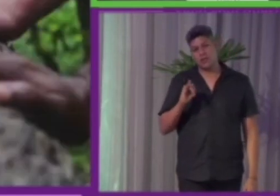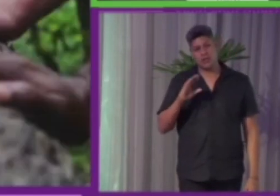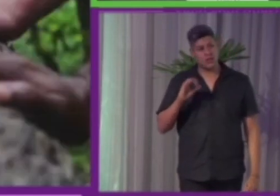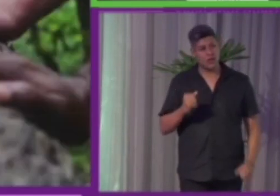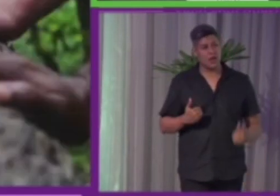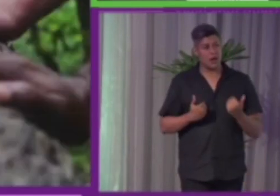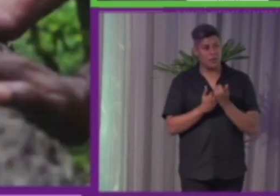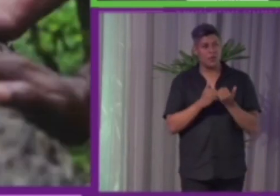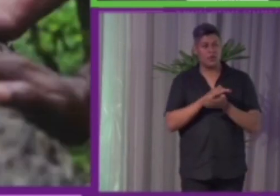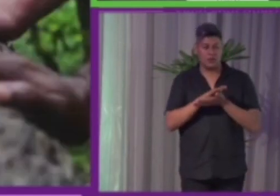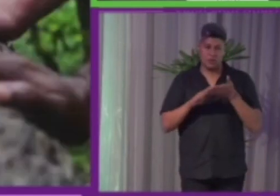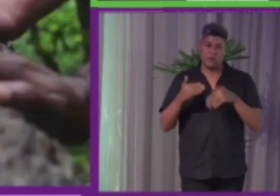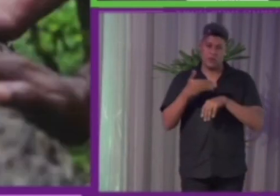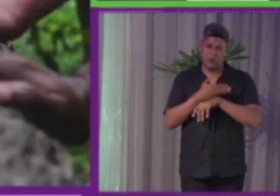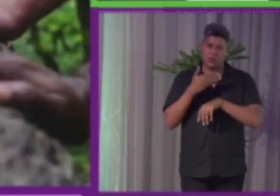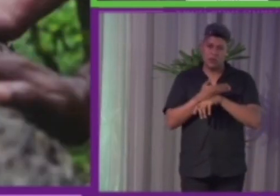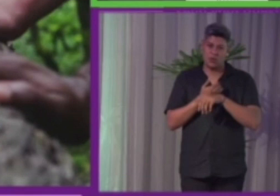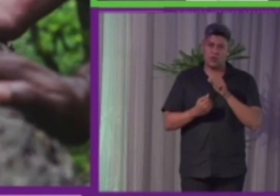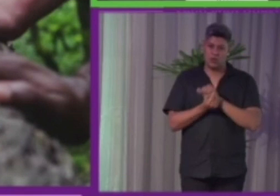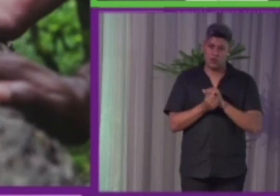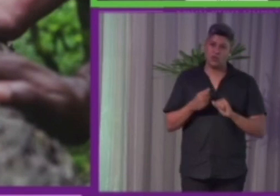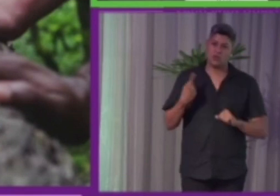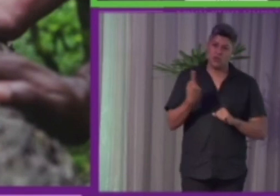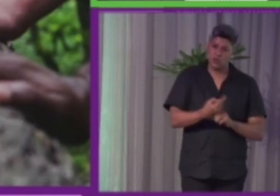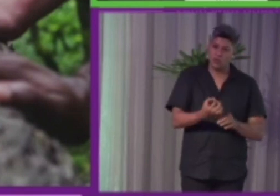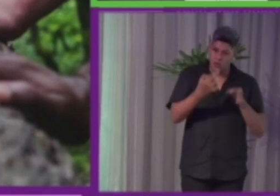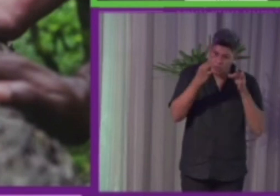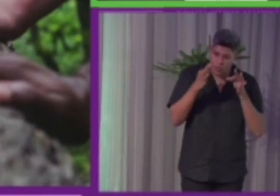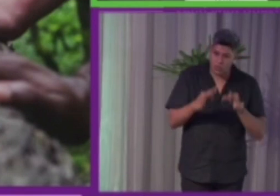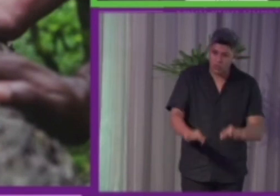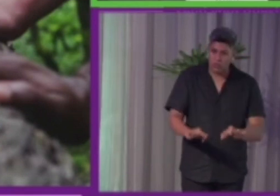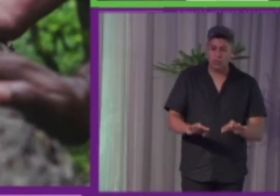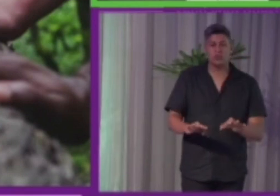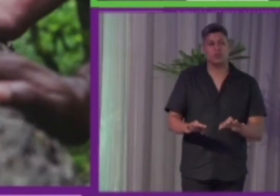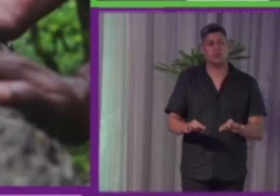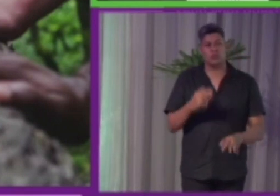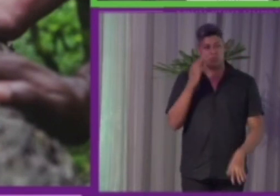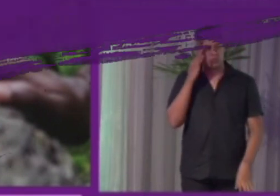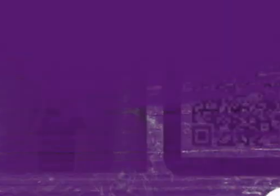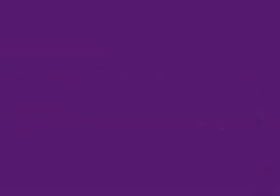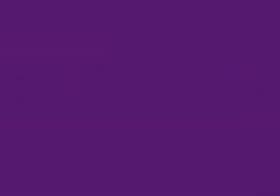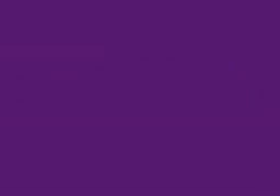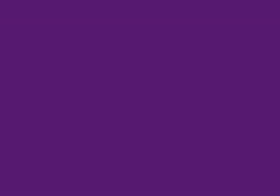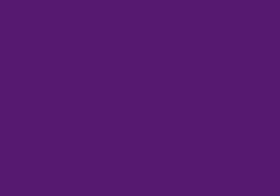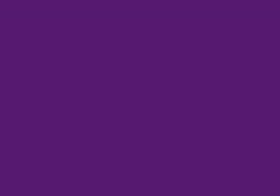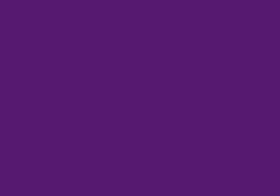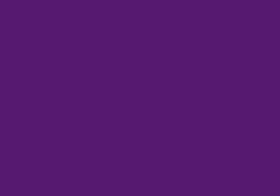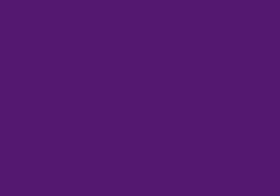participassem conosco de uma forma tão assertiva e tão regular. Muito obrigado.